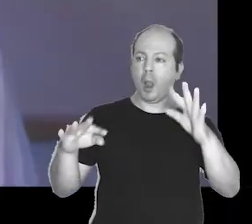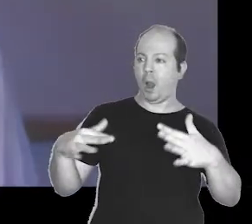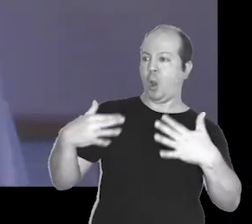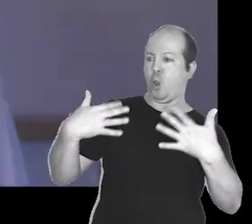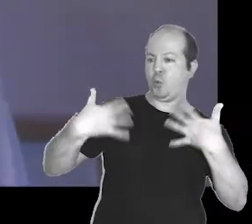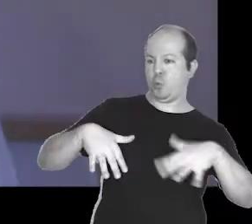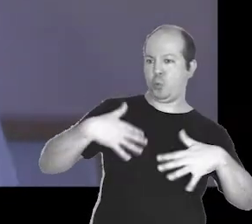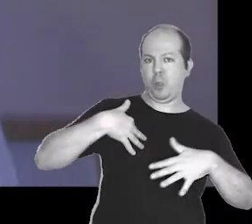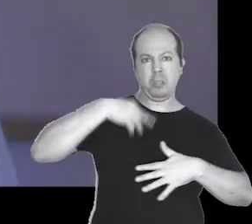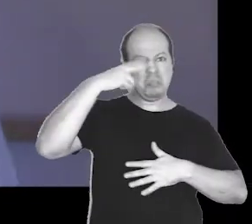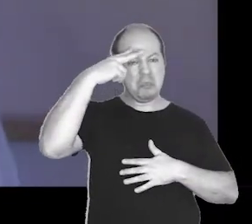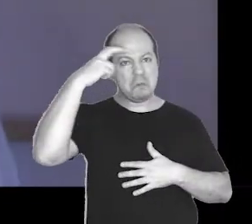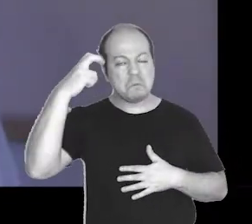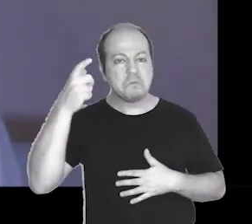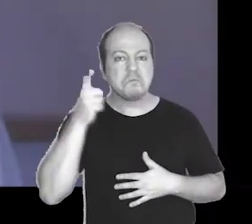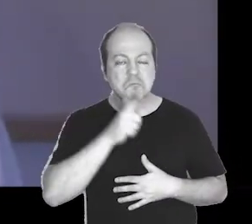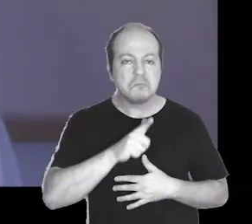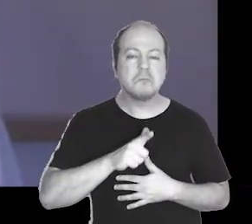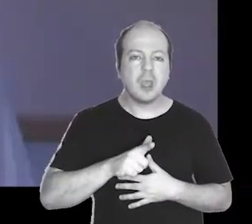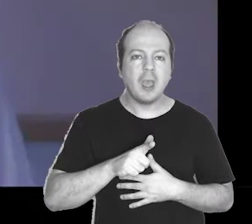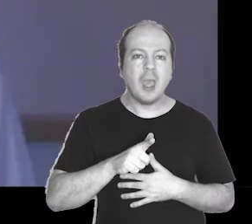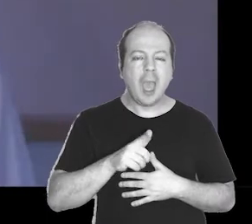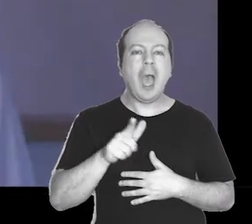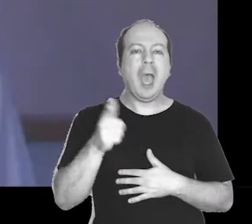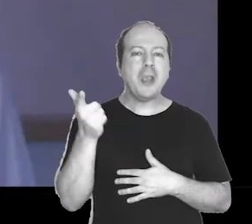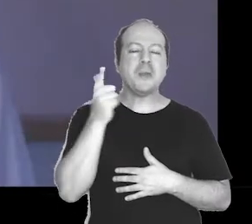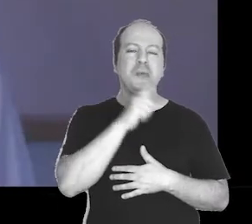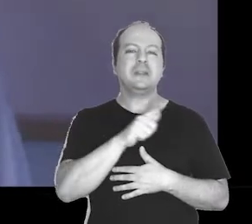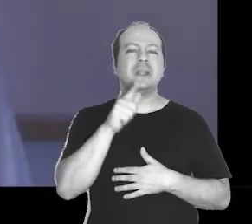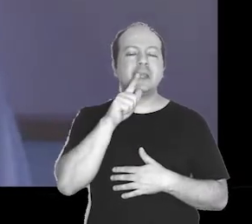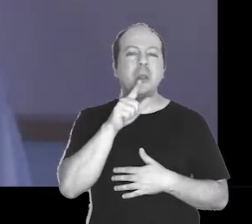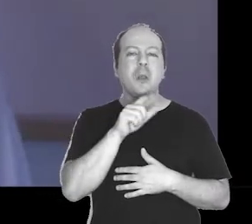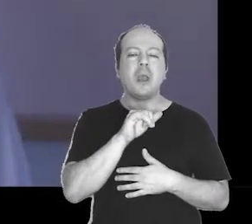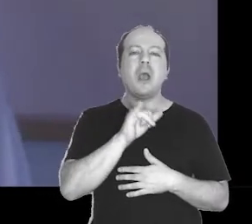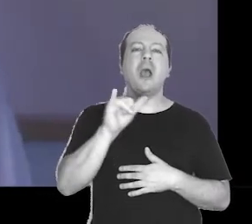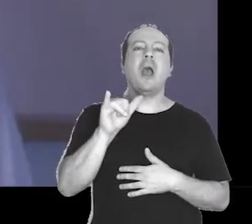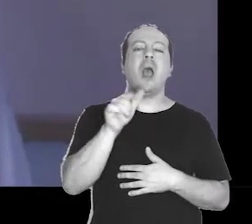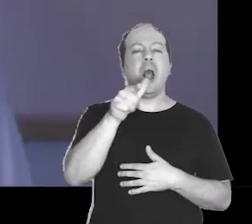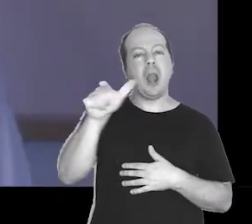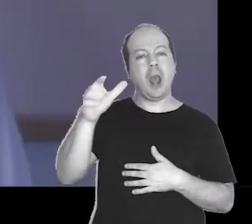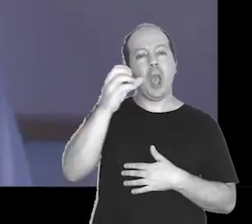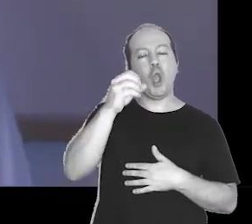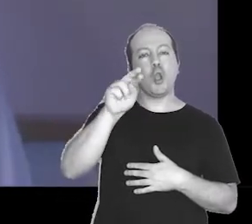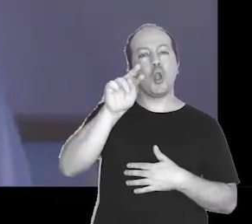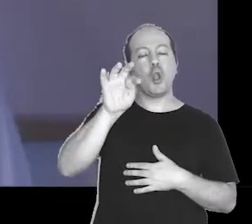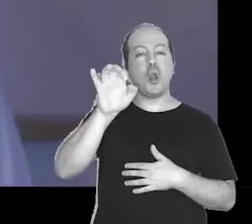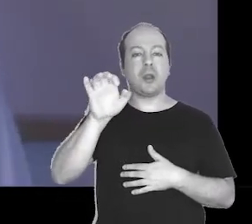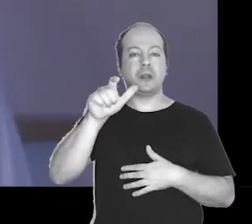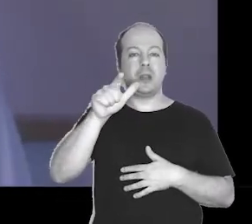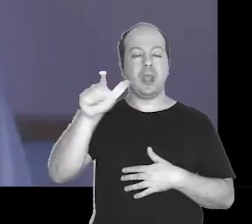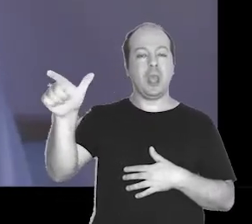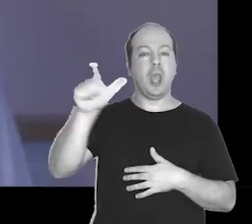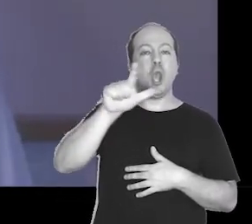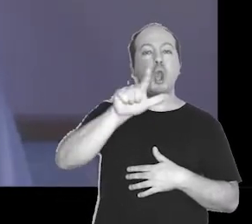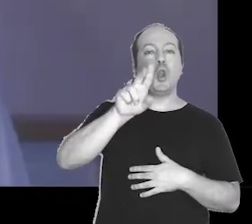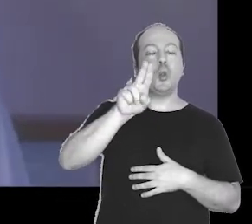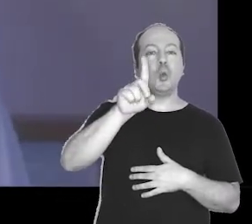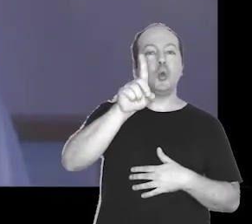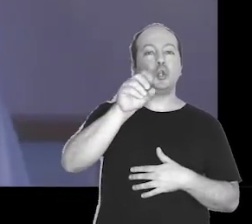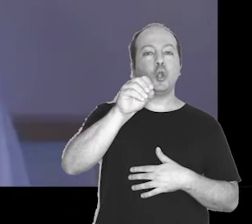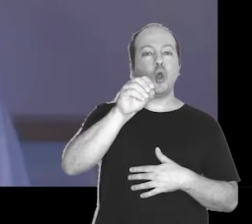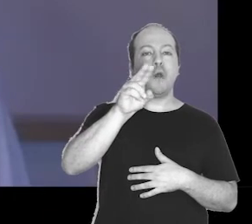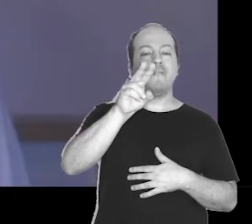sua genialidade, até que conseguiu uma recomendação para a corte do grande Ludovico